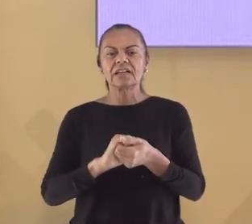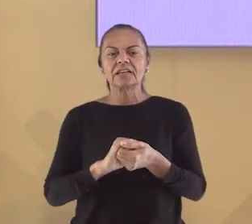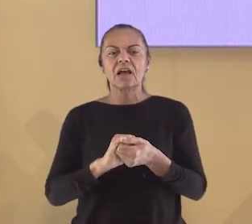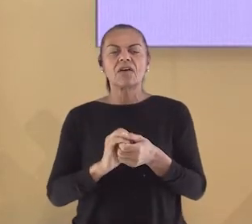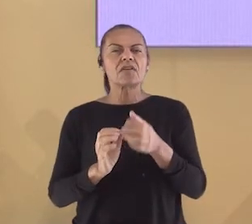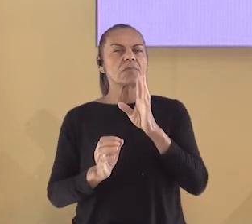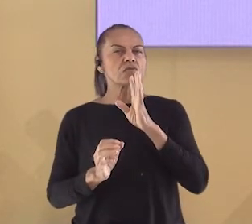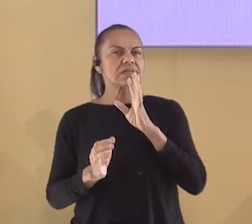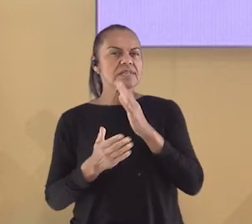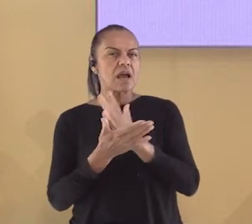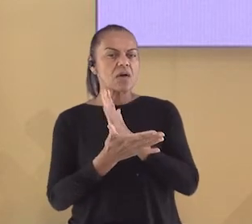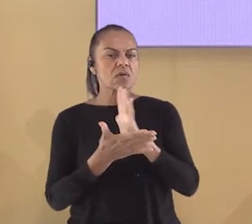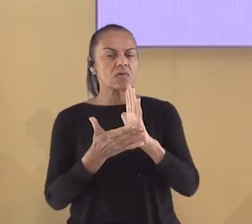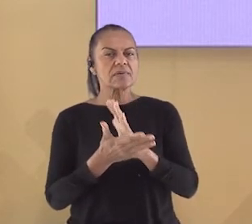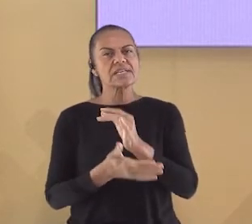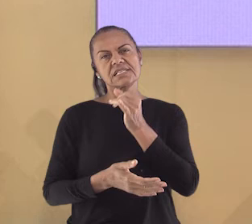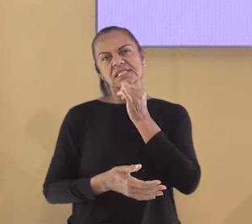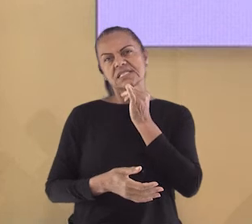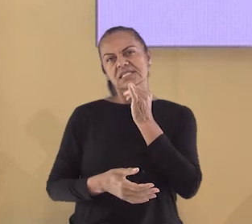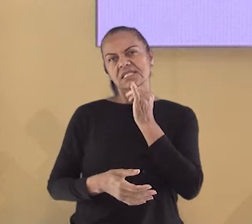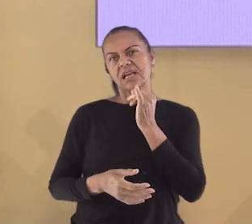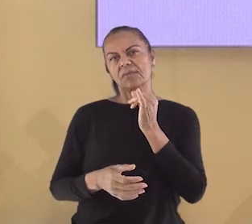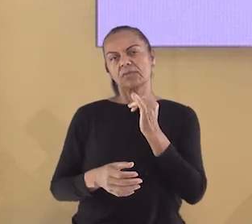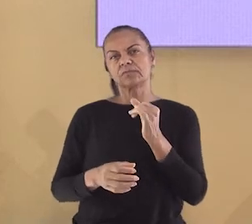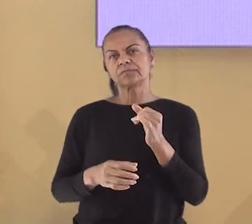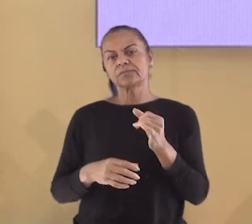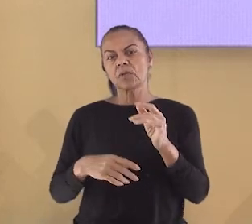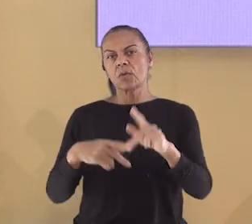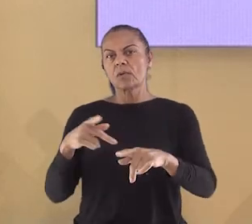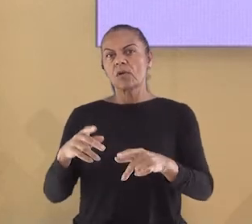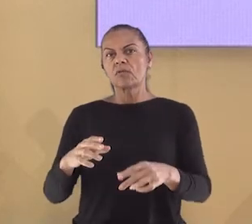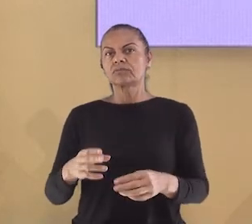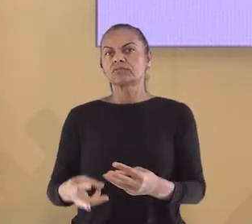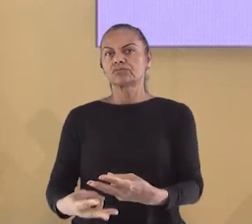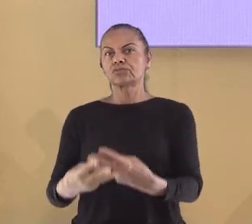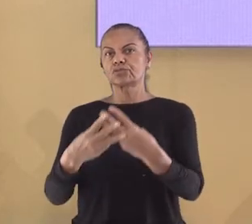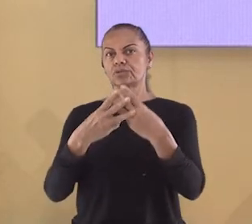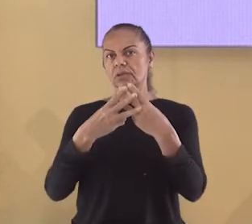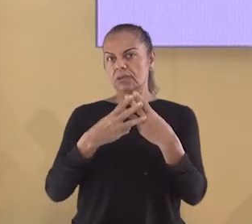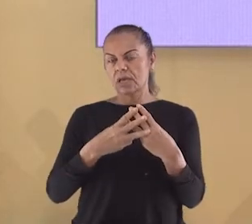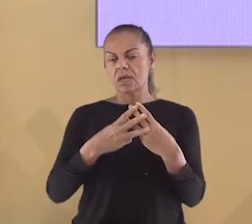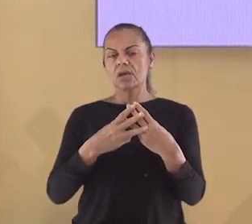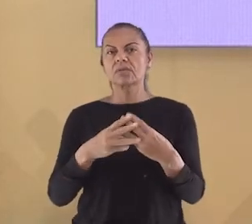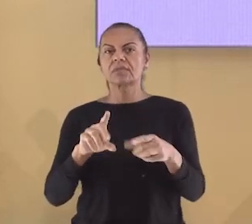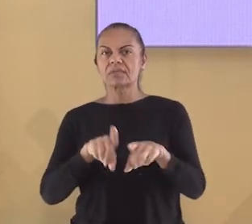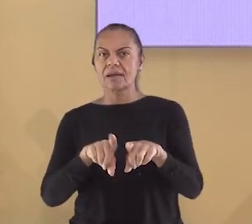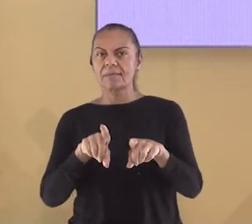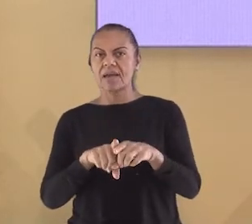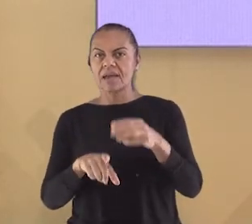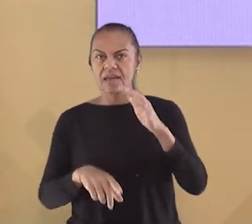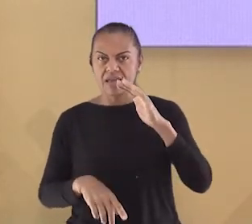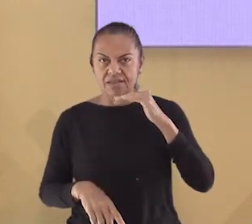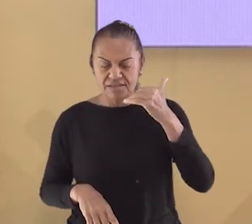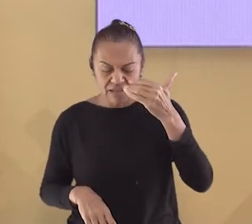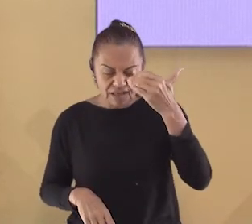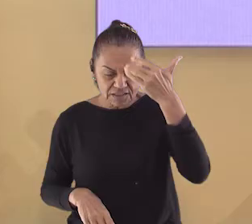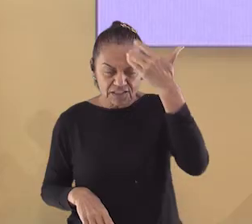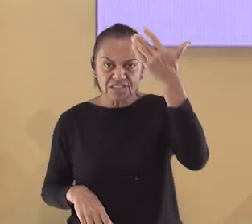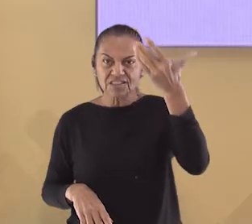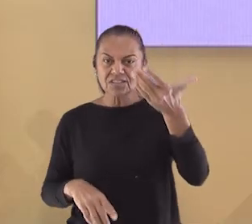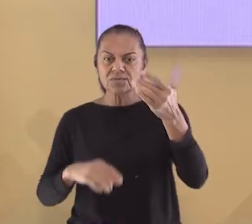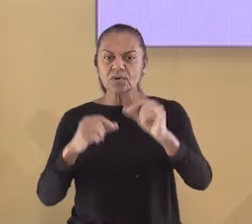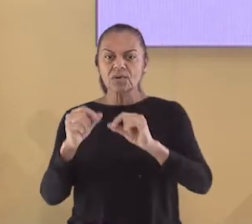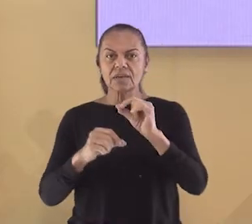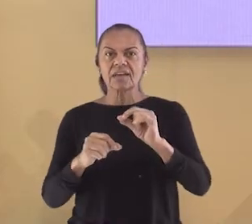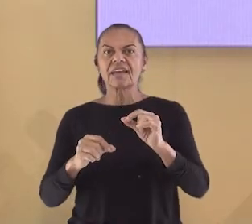religiosa. Por exemplo, no judaísmo e no islamismo, há cerimônias para a escolha do nome e para a